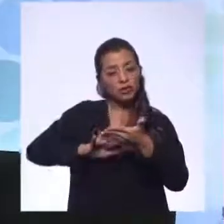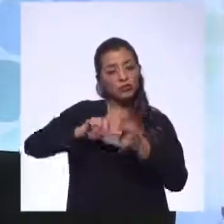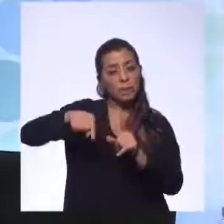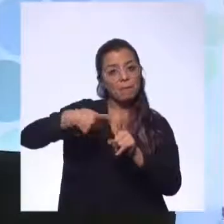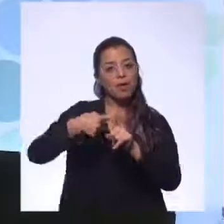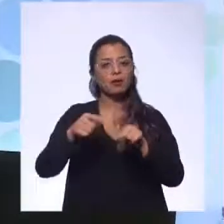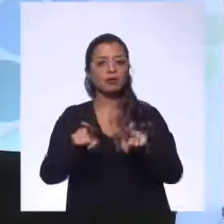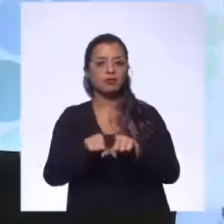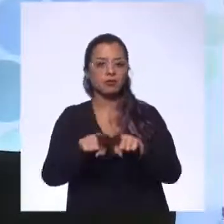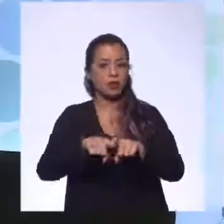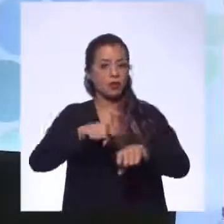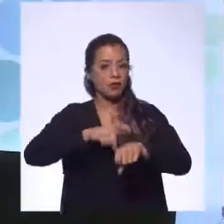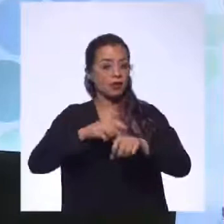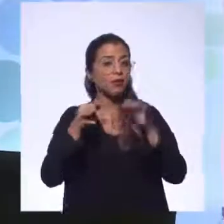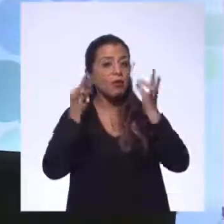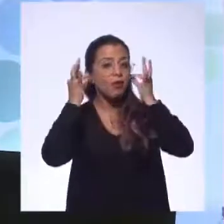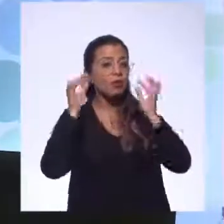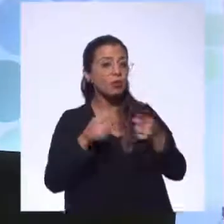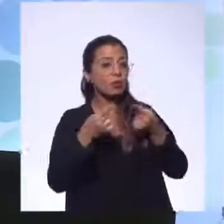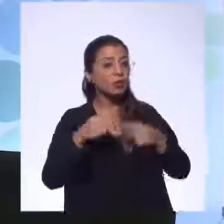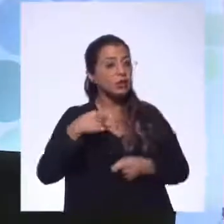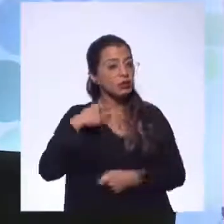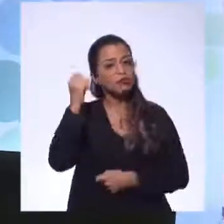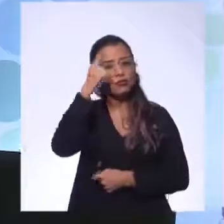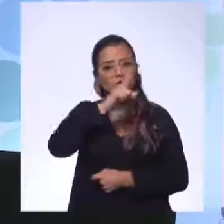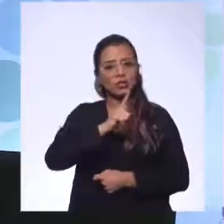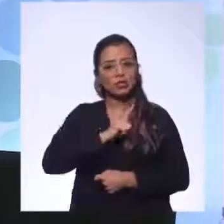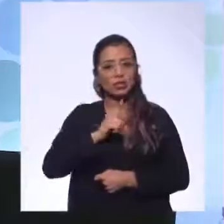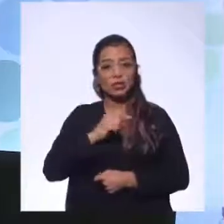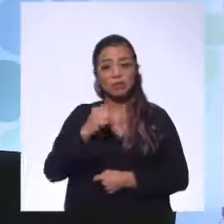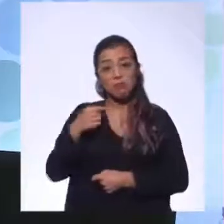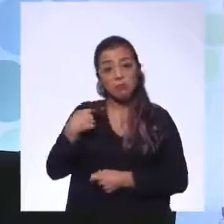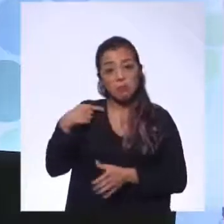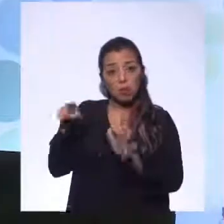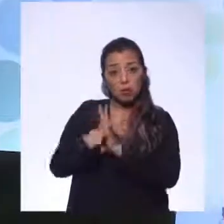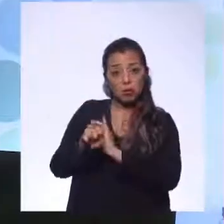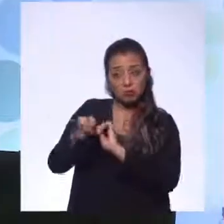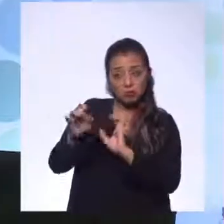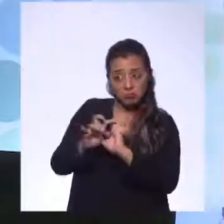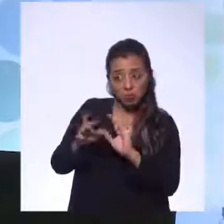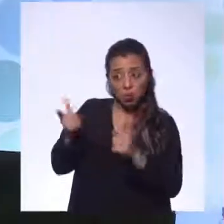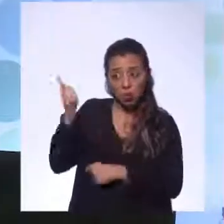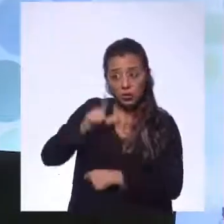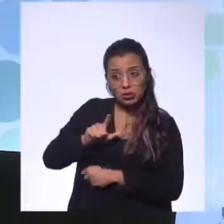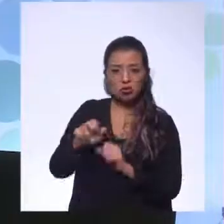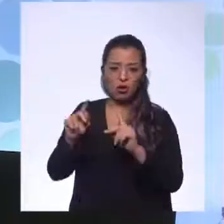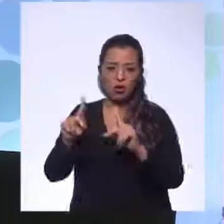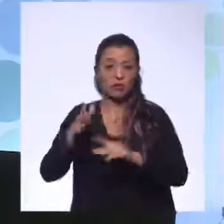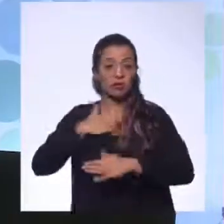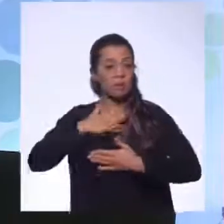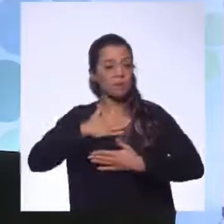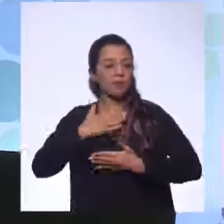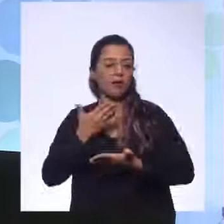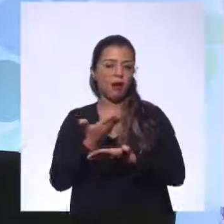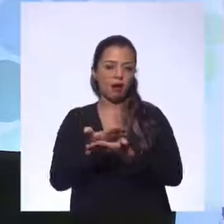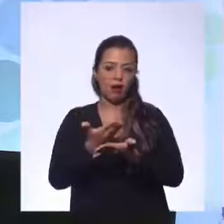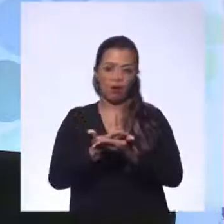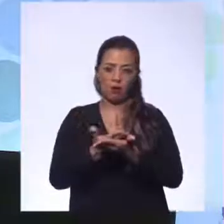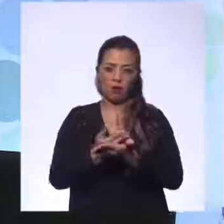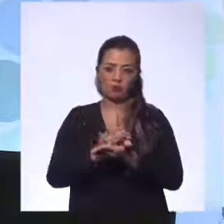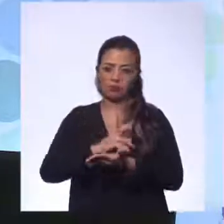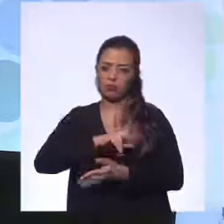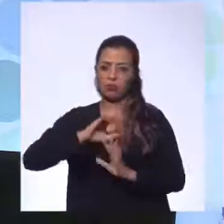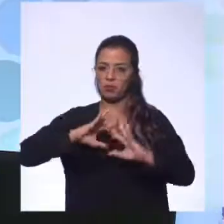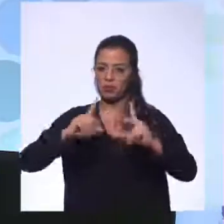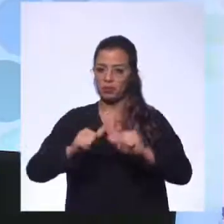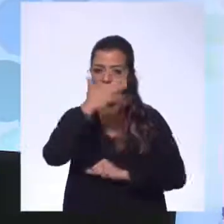Eles conseguem. Eu tenho dificuldade. Eu perguntava, se vocês conseguirem, beleza. Isso na minha aula, né? Não estou falando que seja para